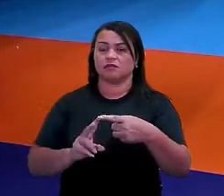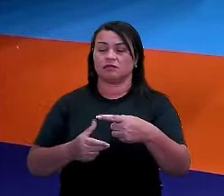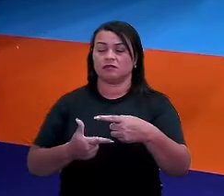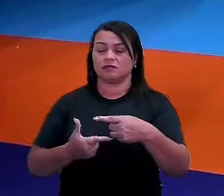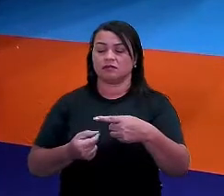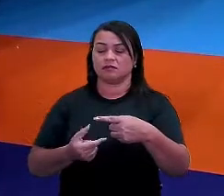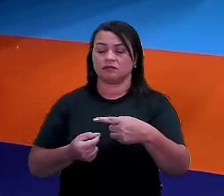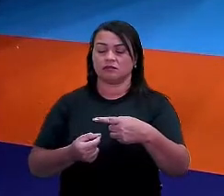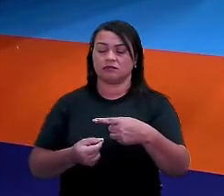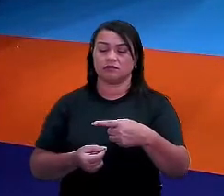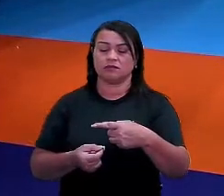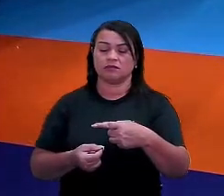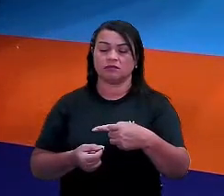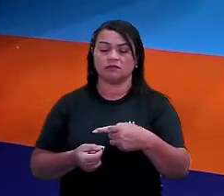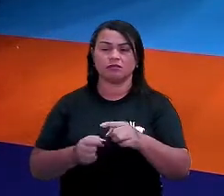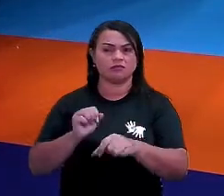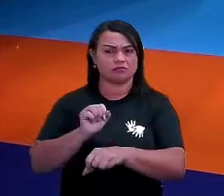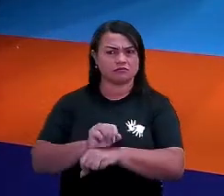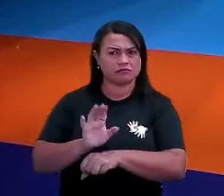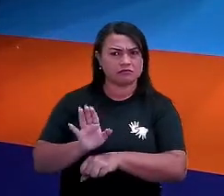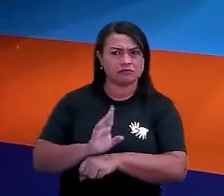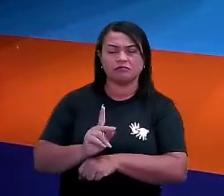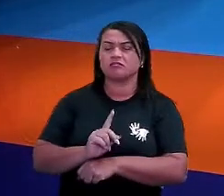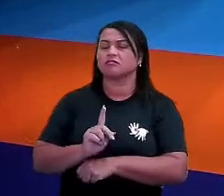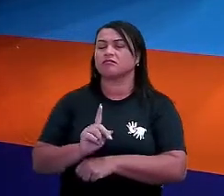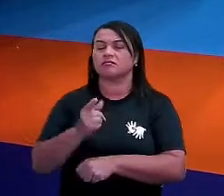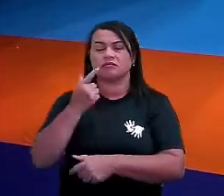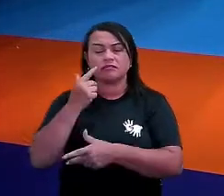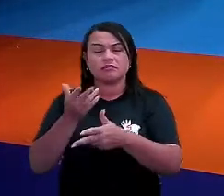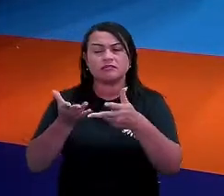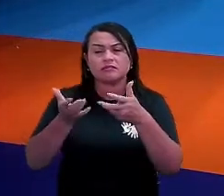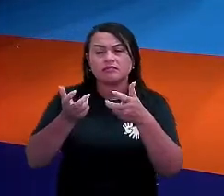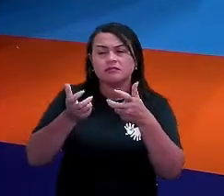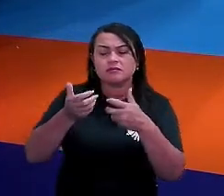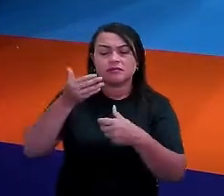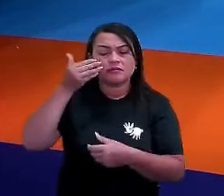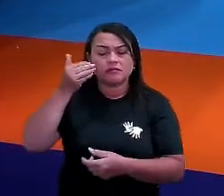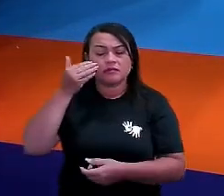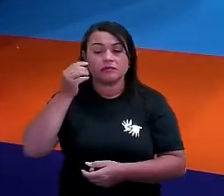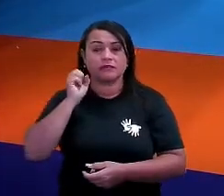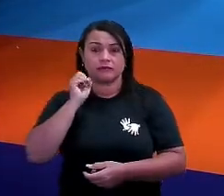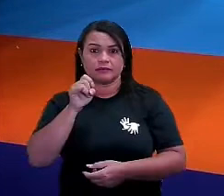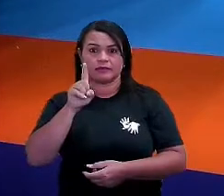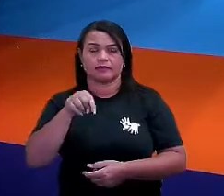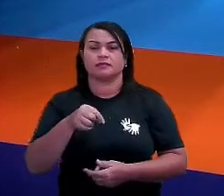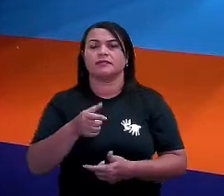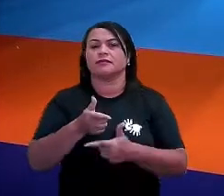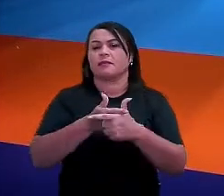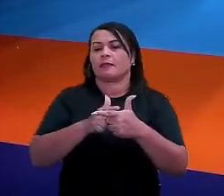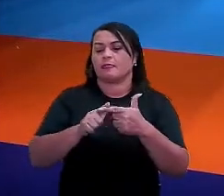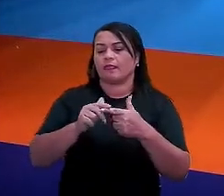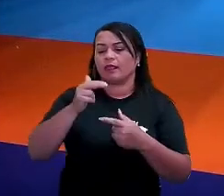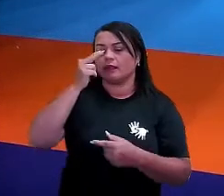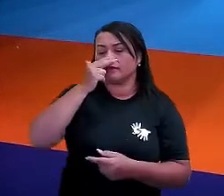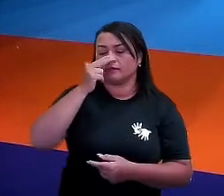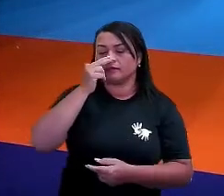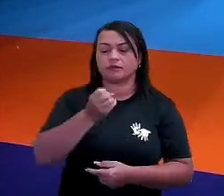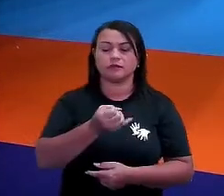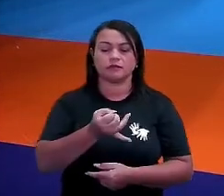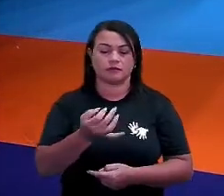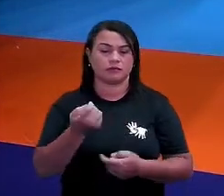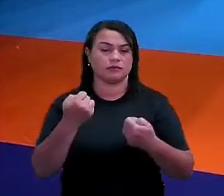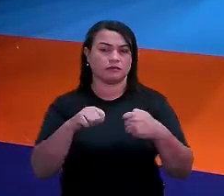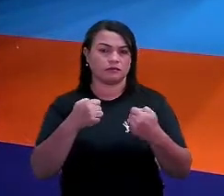aí? Não. Vou perceber aqui se os dois são divisíveis por um mesmo valor. Então, eu preciso de uma